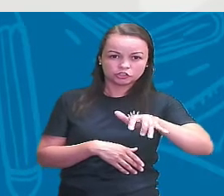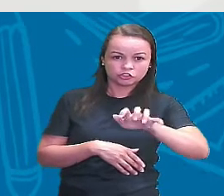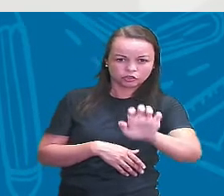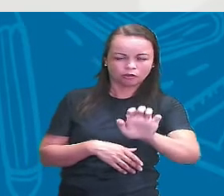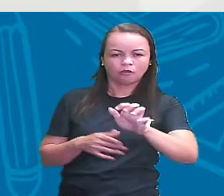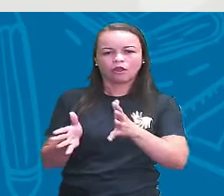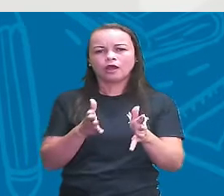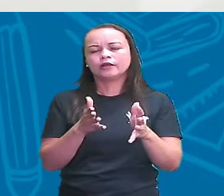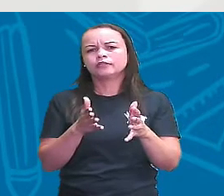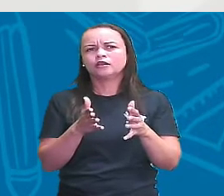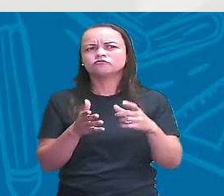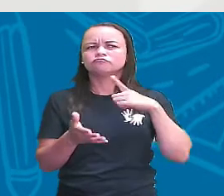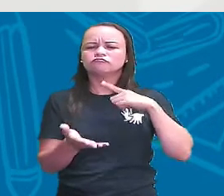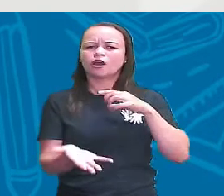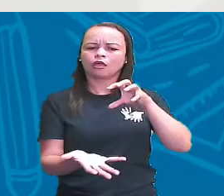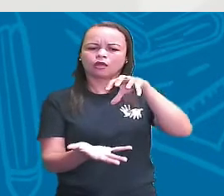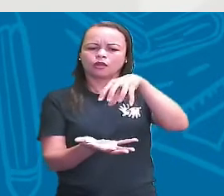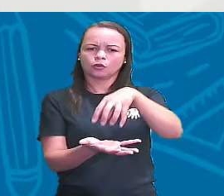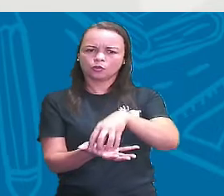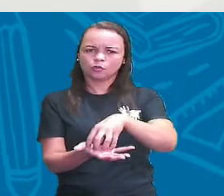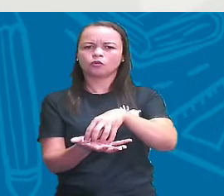né, como um centro